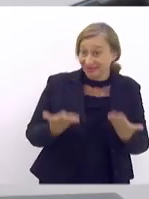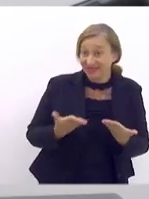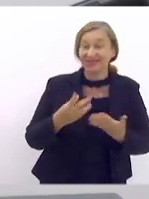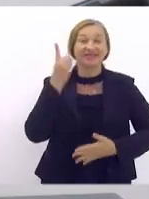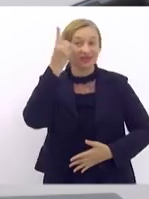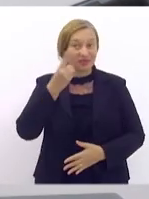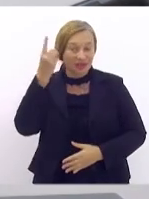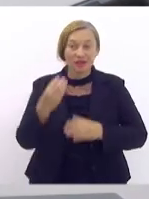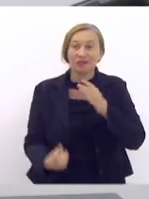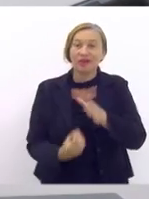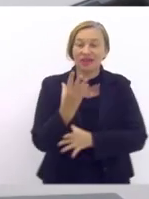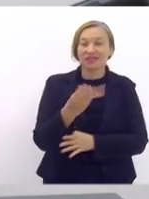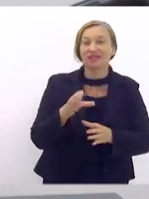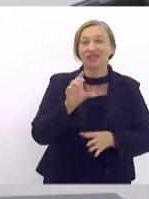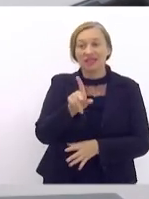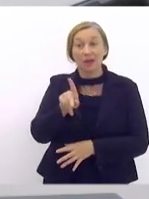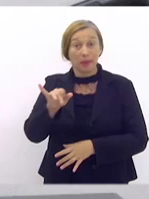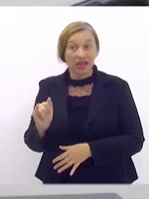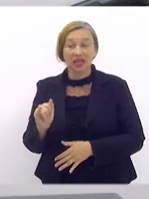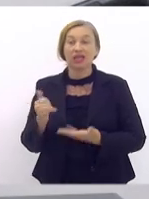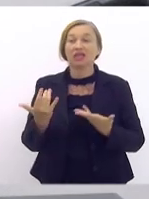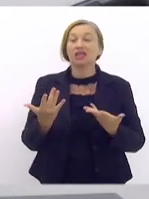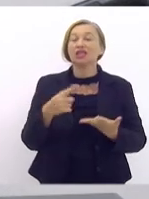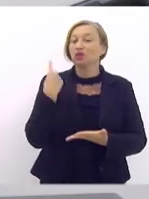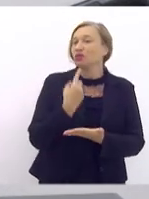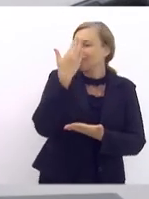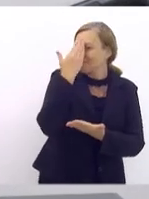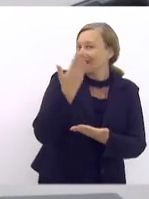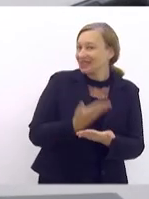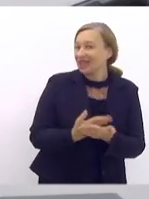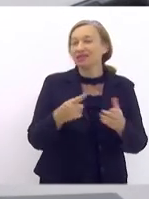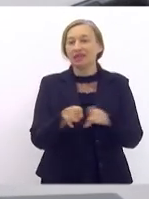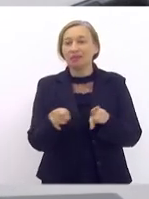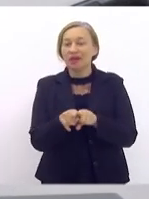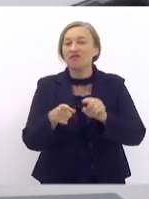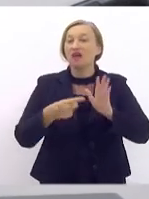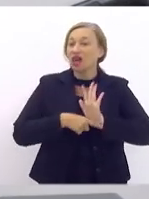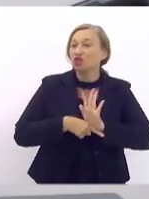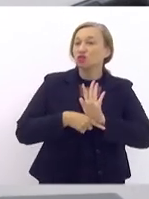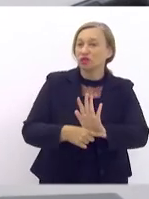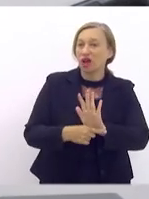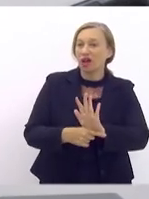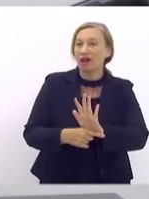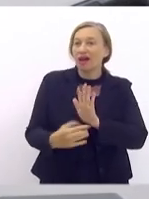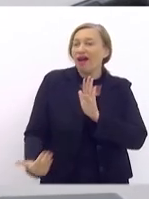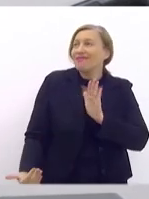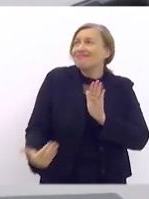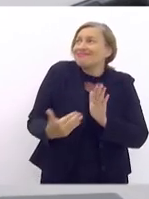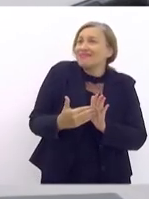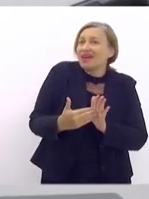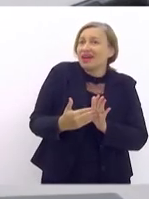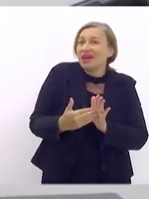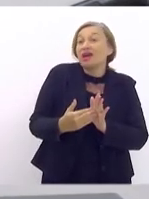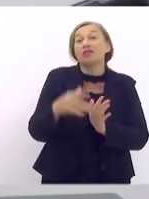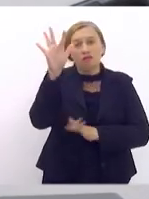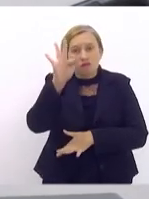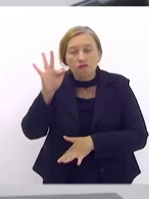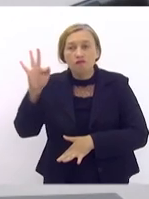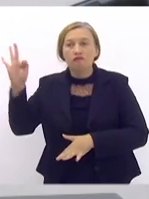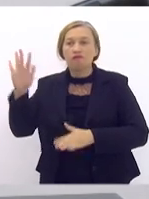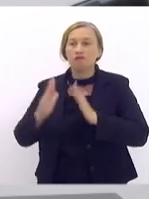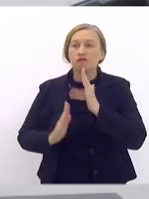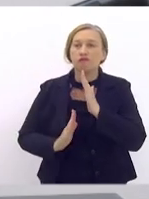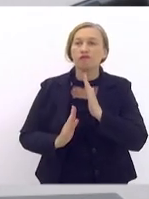para a instalação da CPI. E a gente acredita que ela também vai contribuir muito, até a nível federal, como